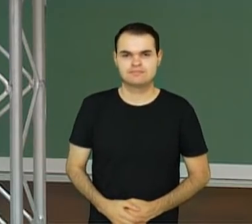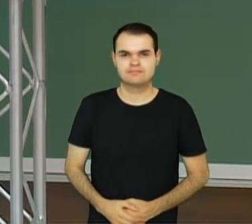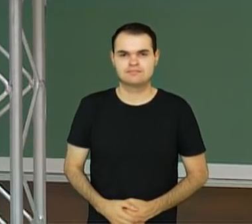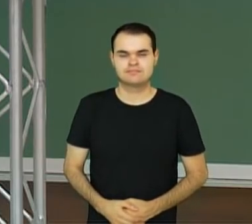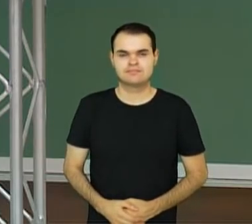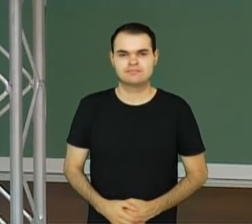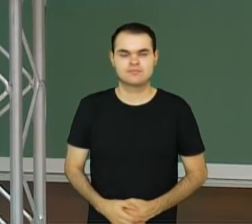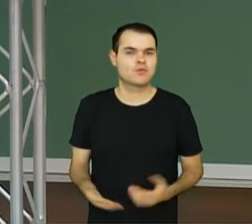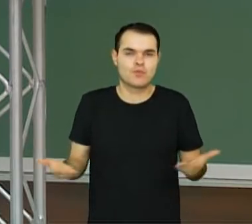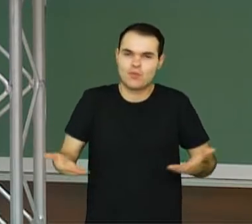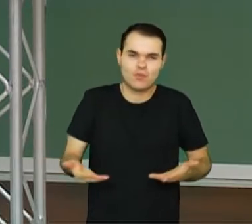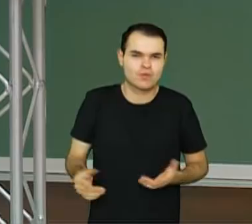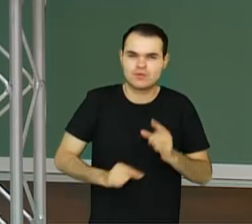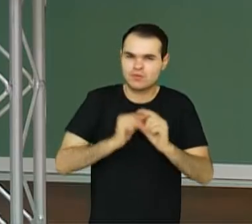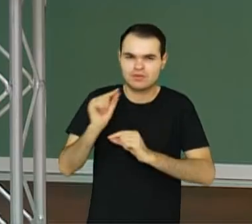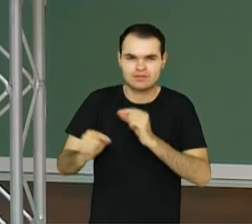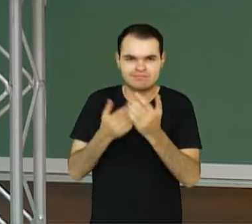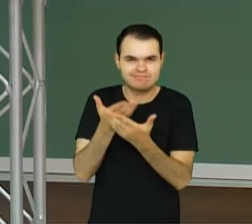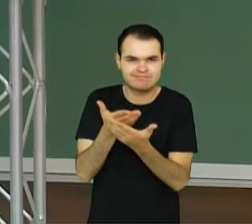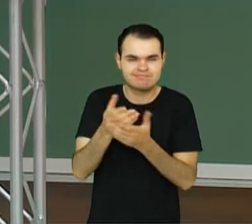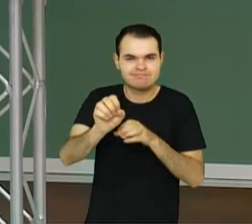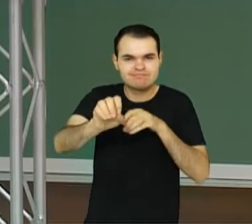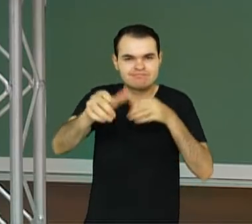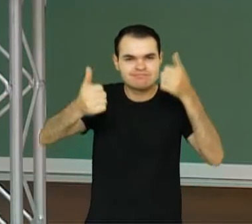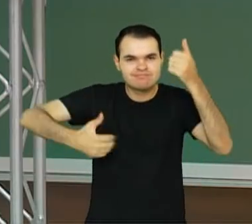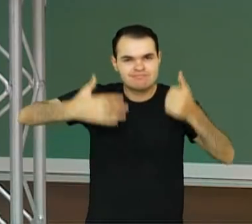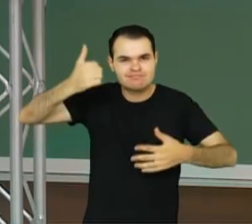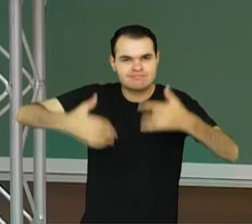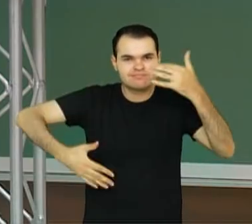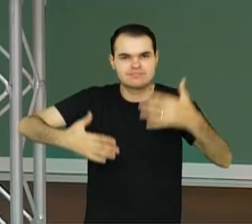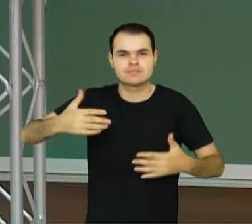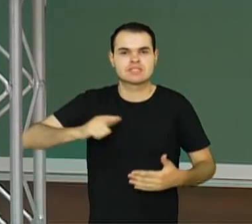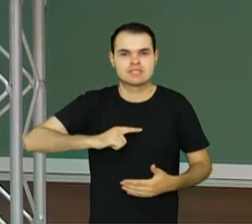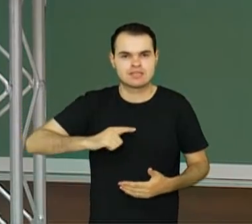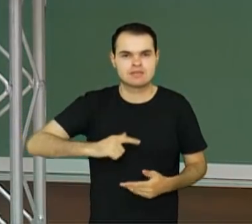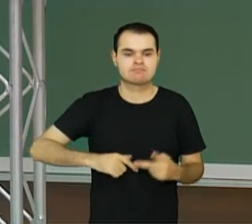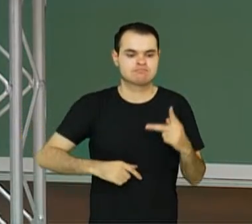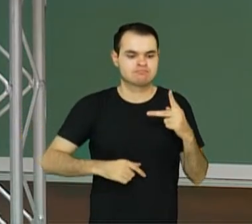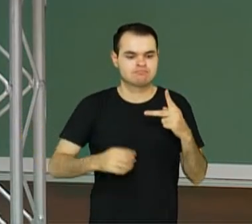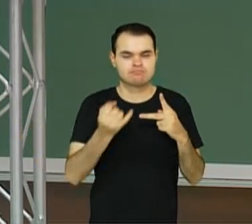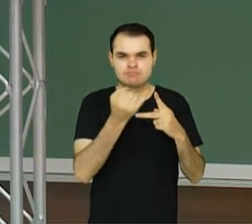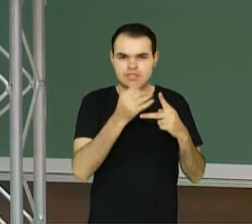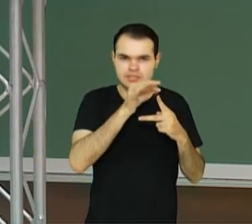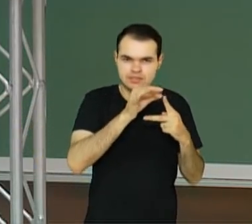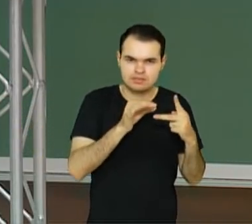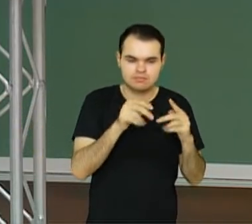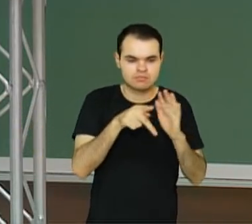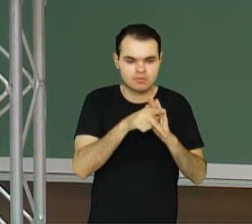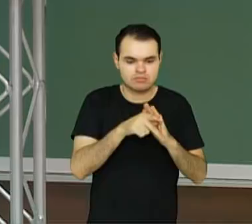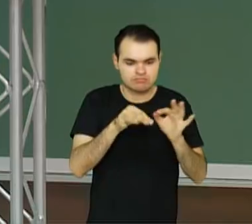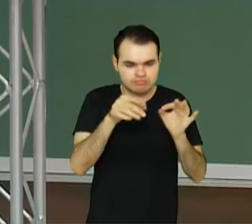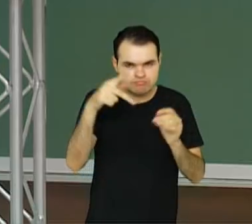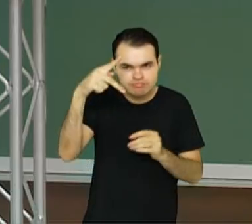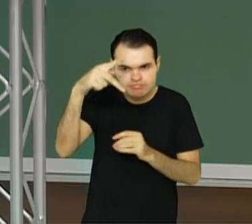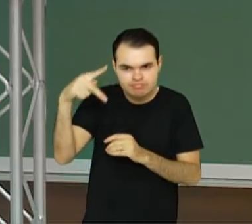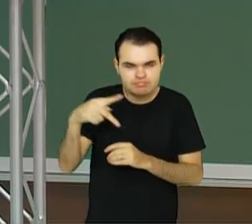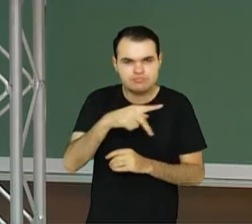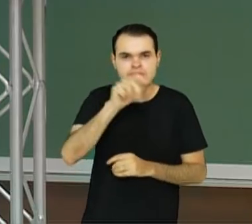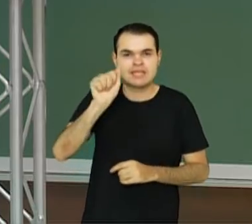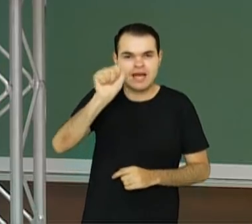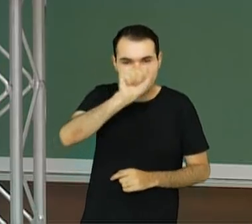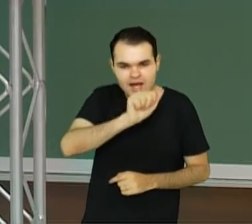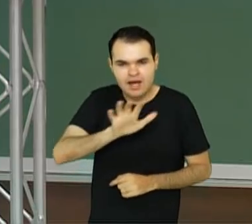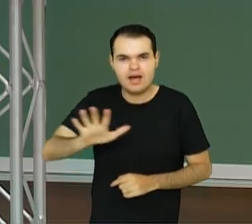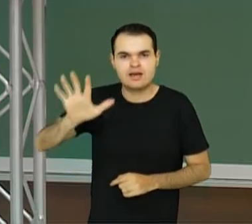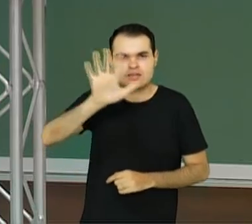O que nós vimos hoje, então? Hoje nós vimos perímetros e áreas que recaem em expressões algébricas. Qual que é a importância disso? A importância desse